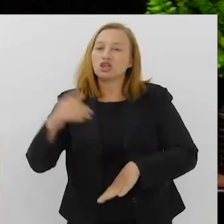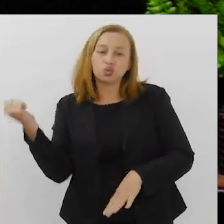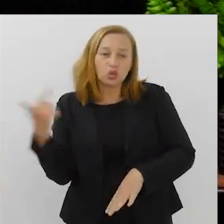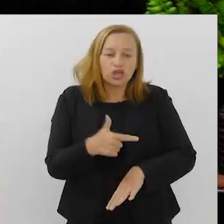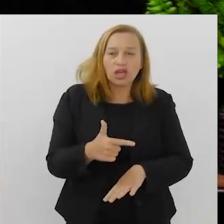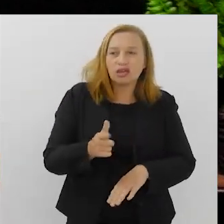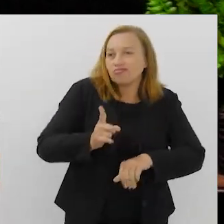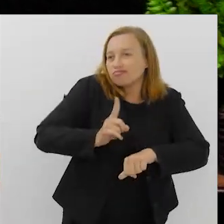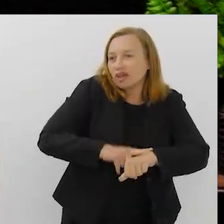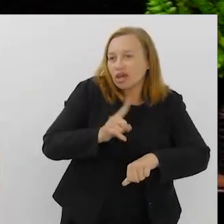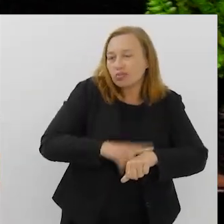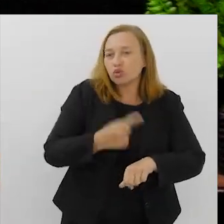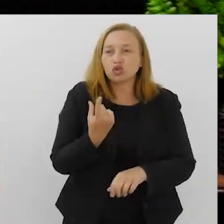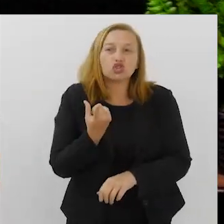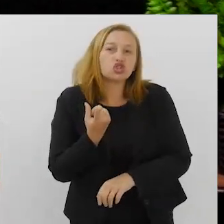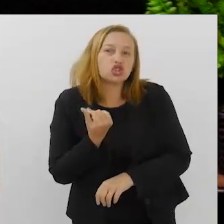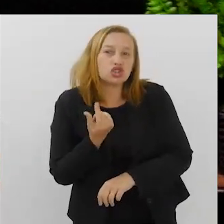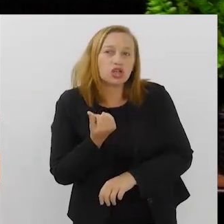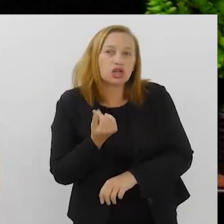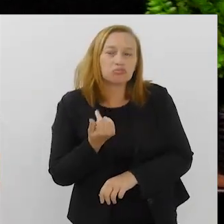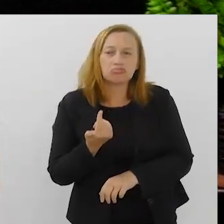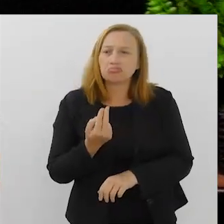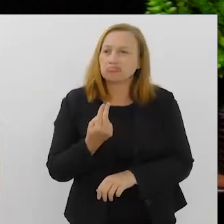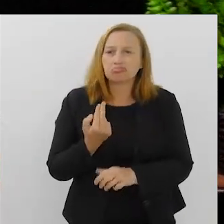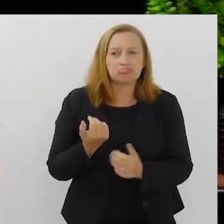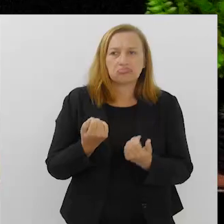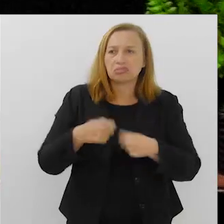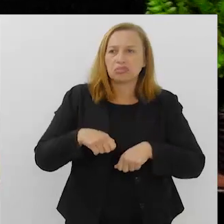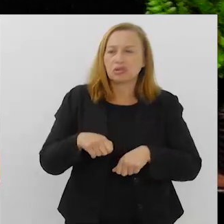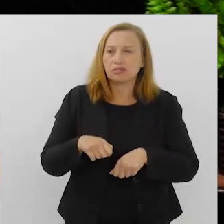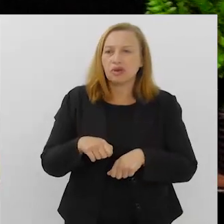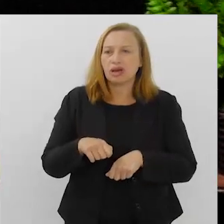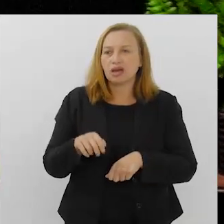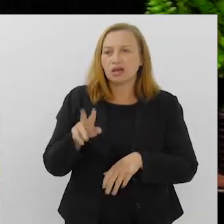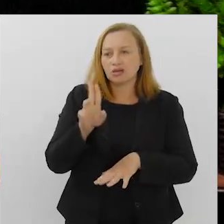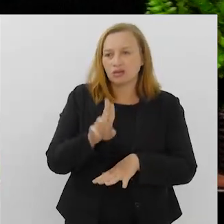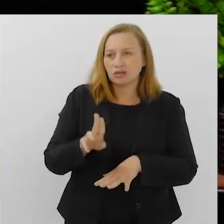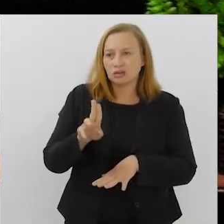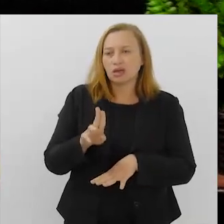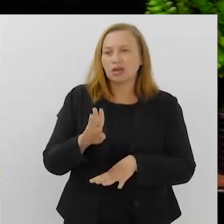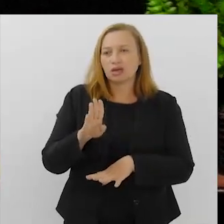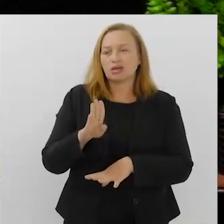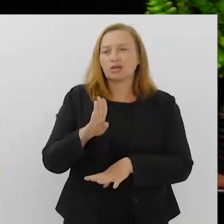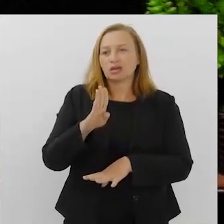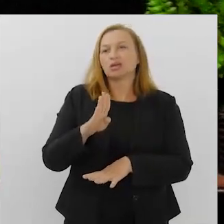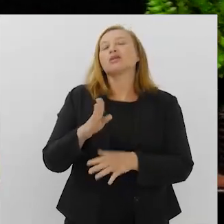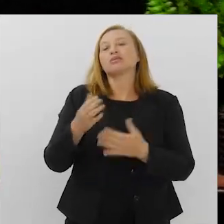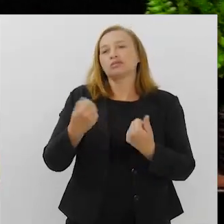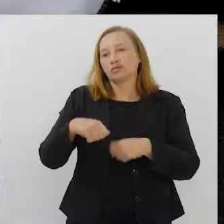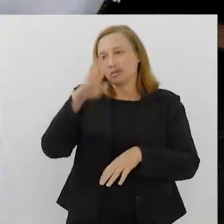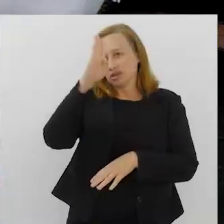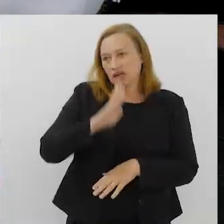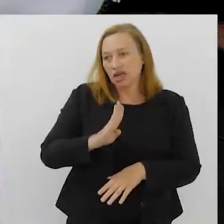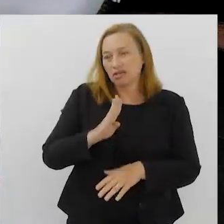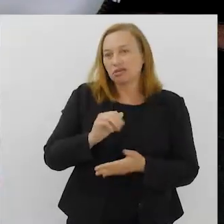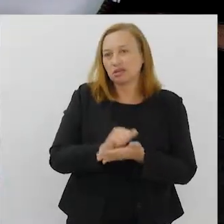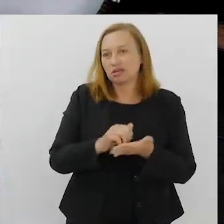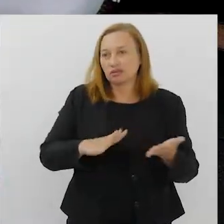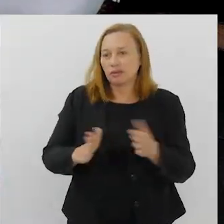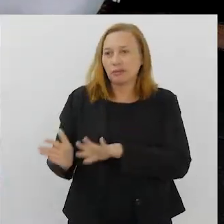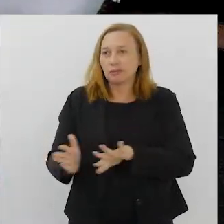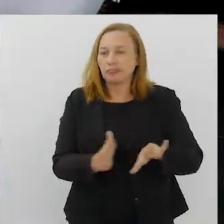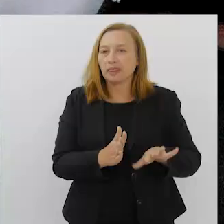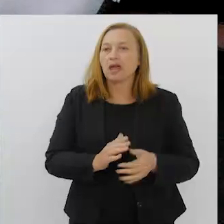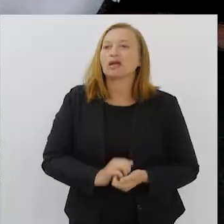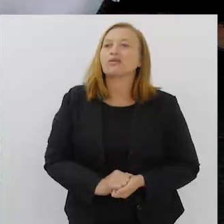além, né, do tempo, do dinheiro, né, que não podem ser mais utilizados como desculpa para não praticar atividade física. E qual